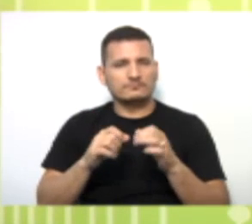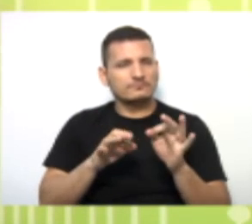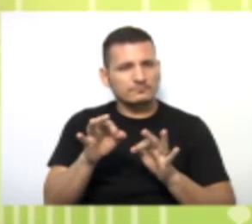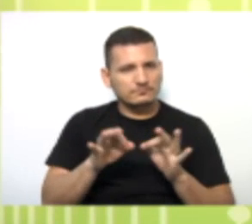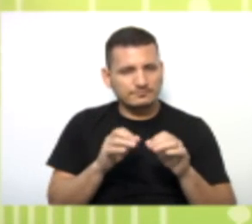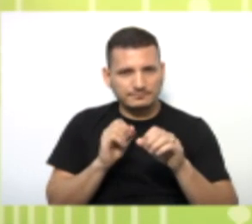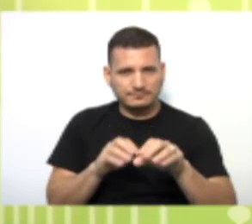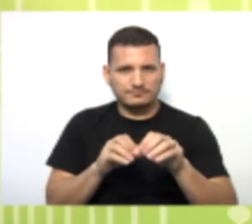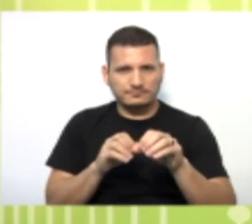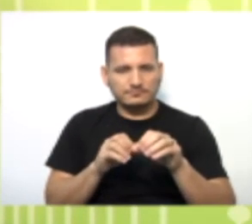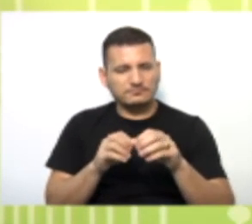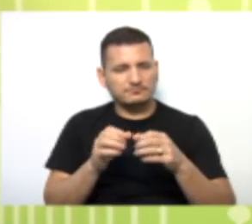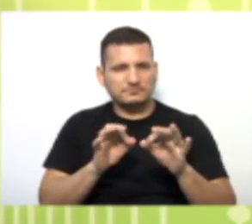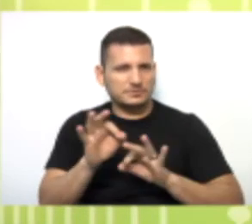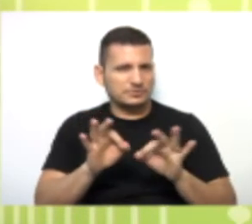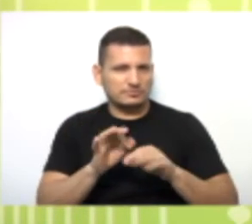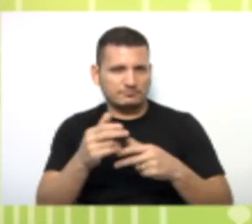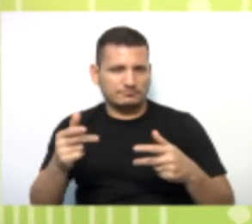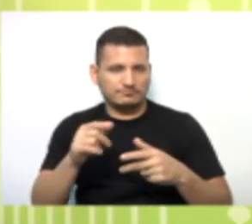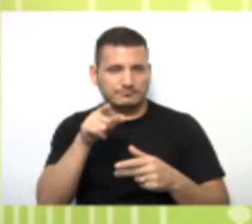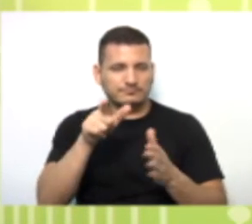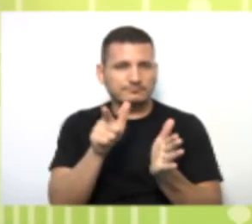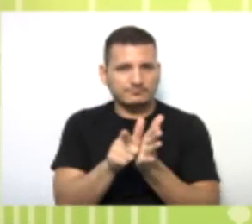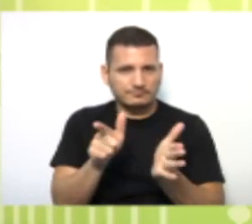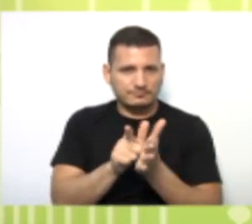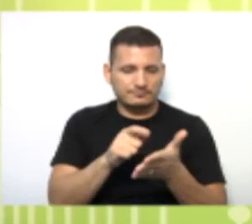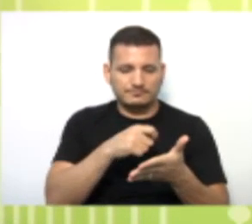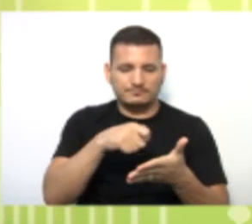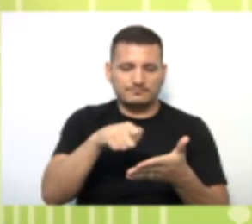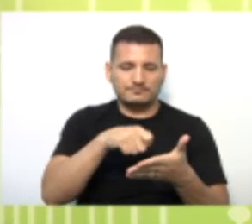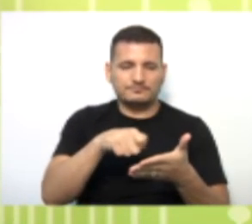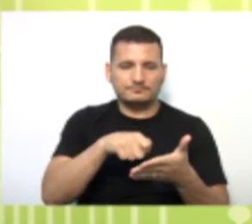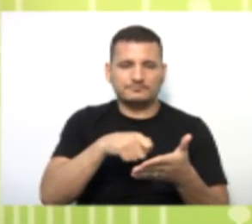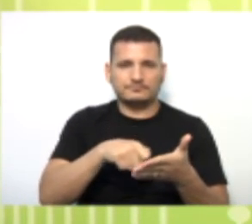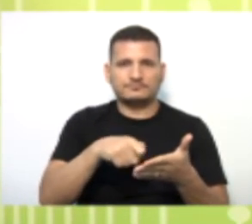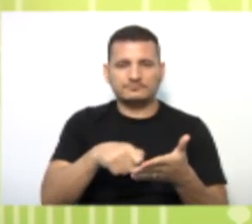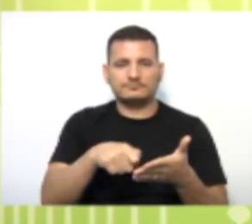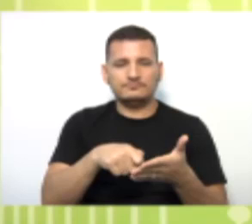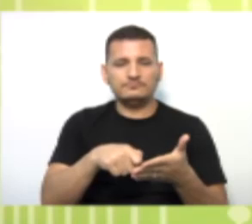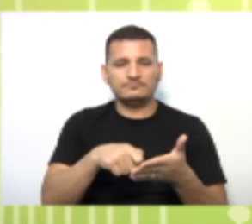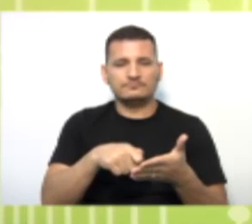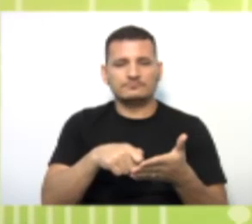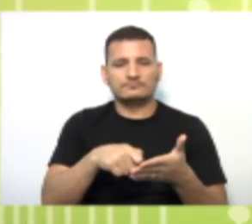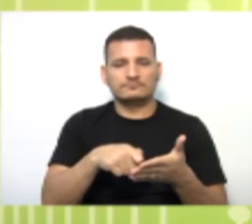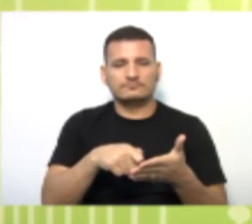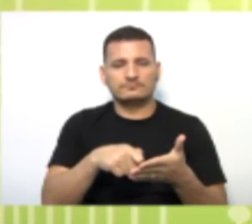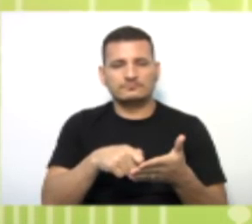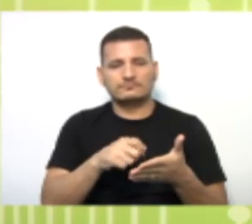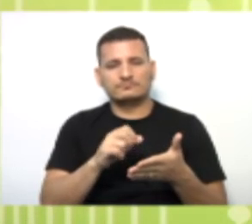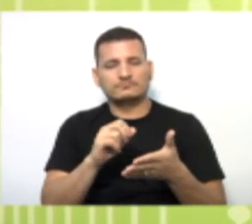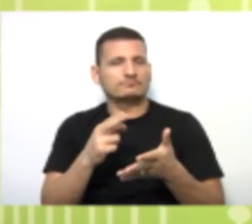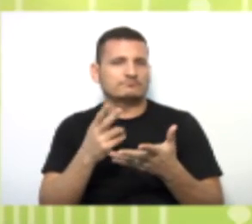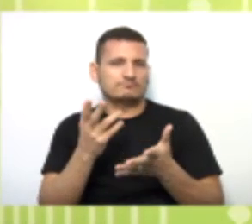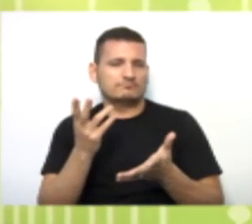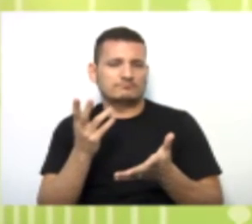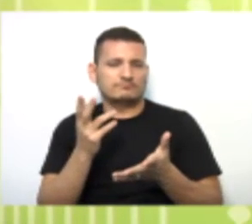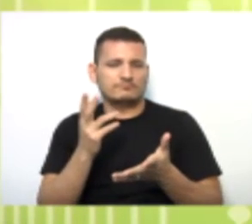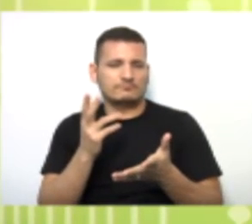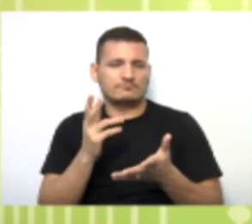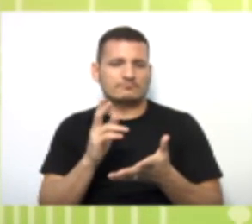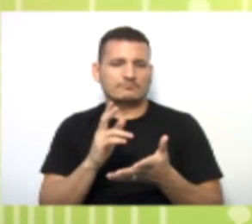algo. Você escreve no papel, você tem a opção de escrever no papel, claro. Você tem a opção de fazer isso na doida, só